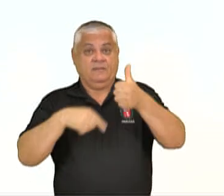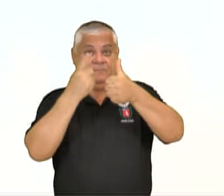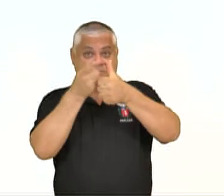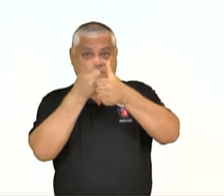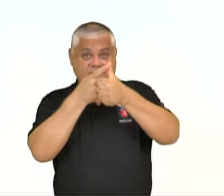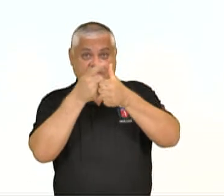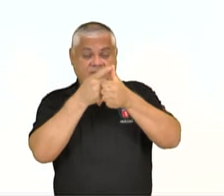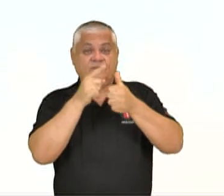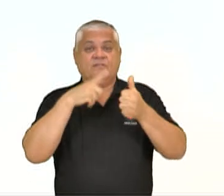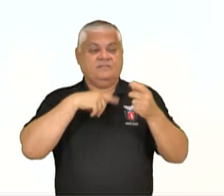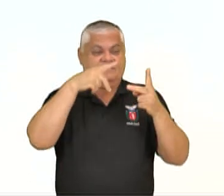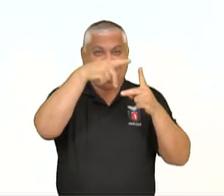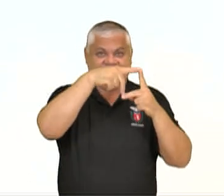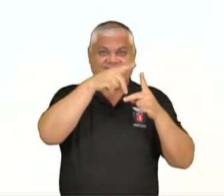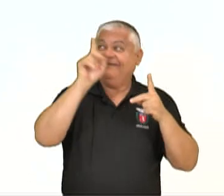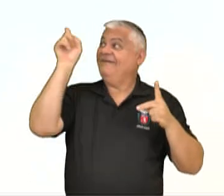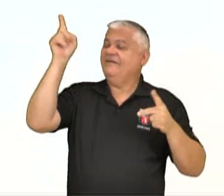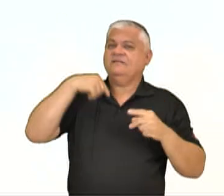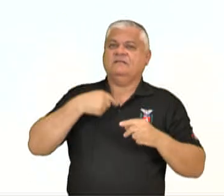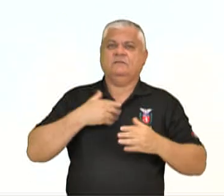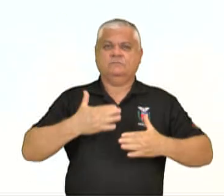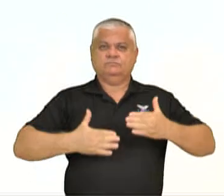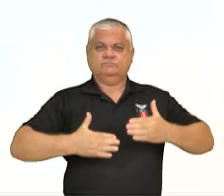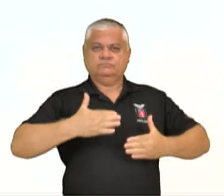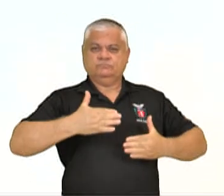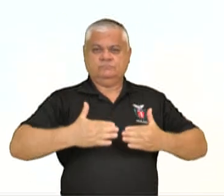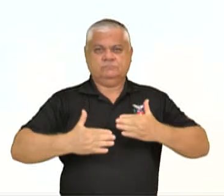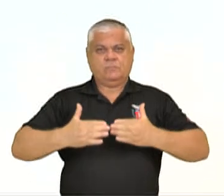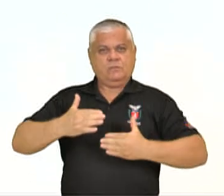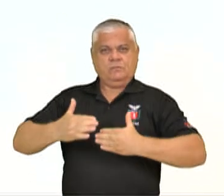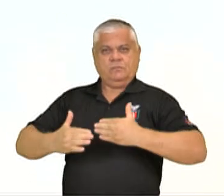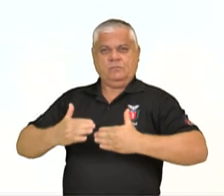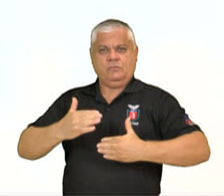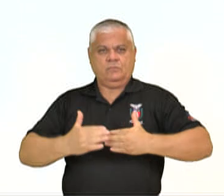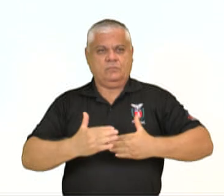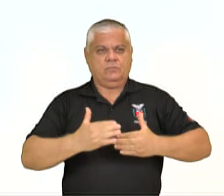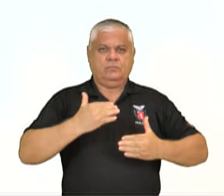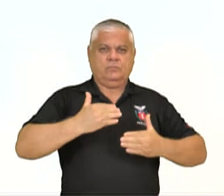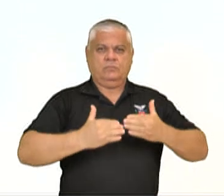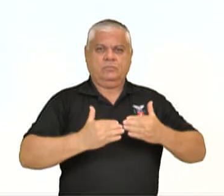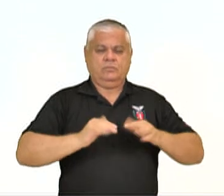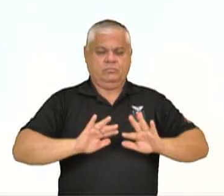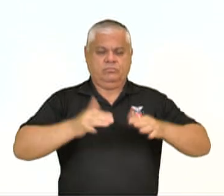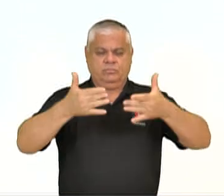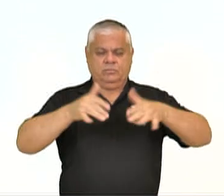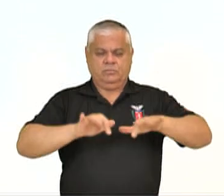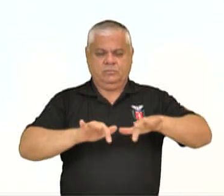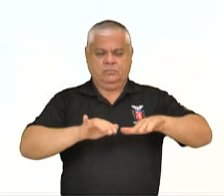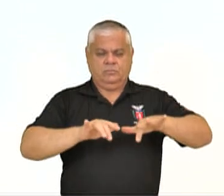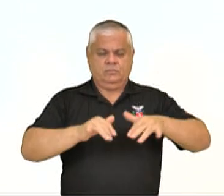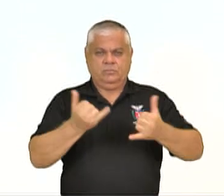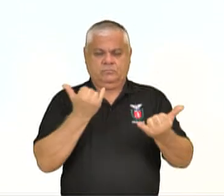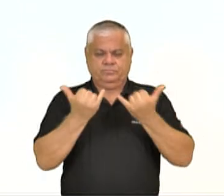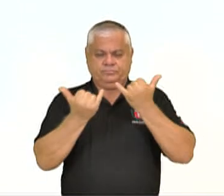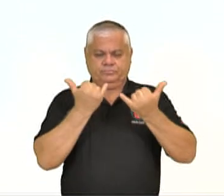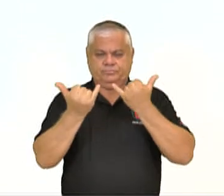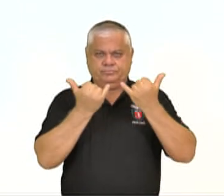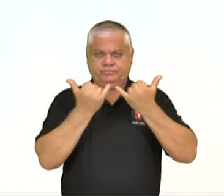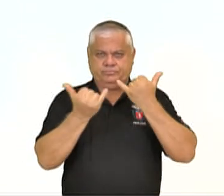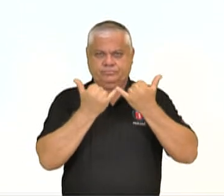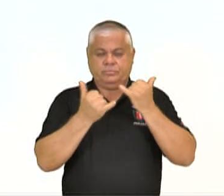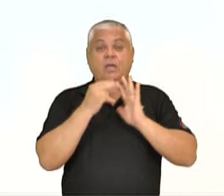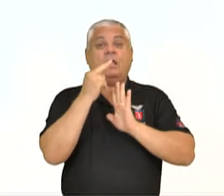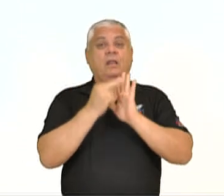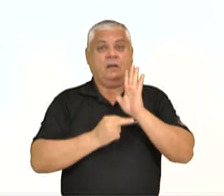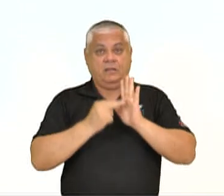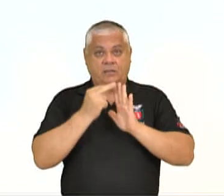imagem nós temos a presença ali de um robô, né, utilizando um notebook para obter informações. Provavelmente ele está